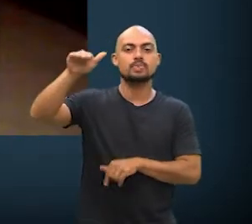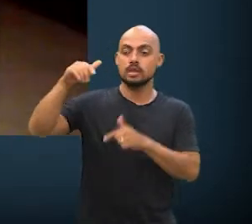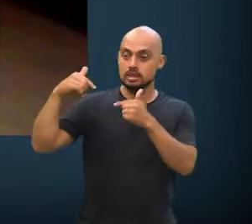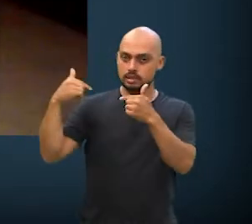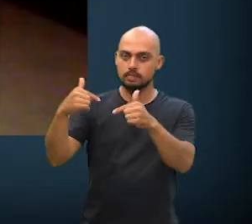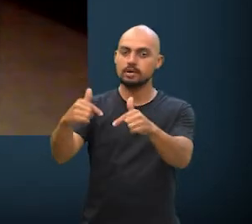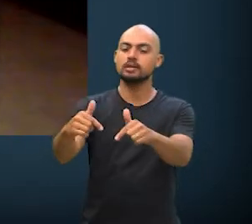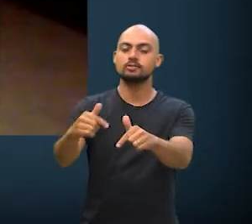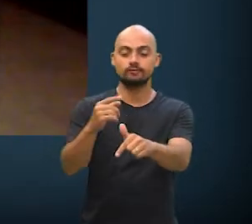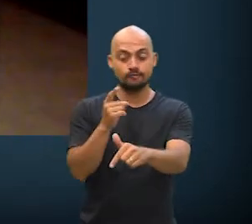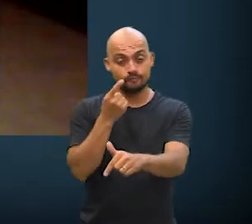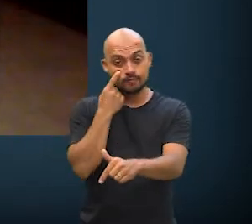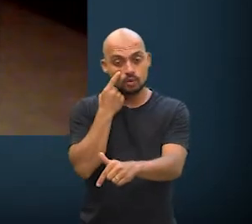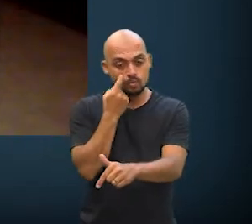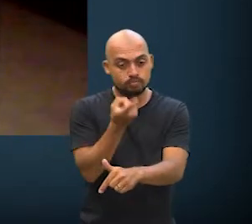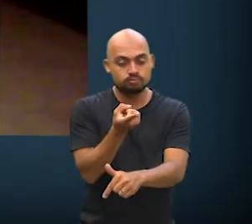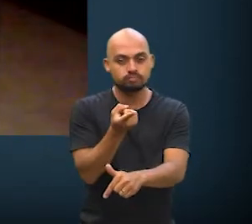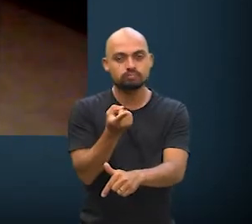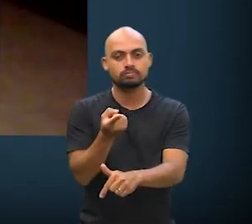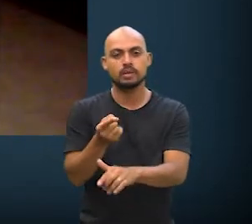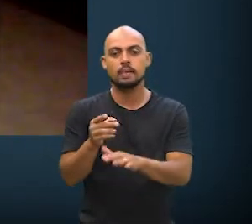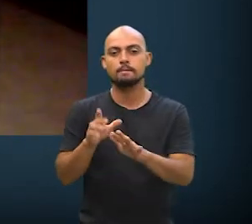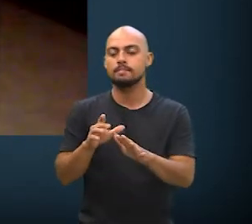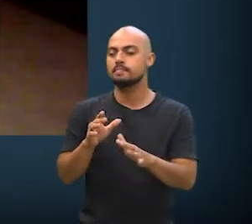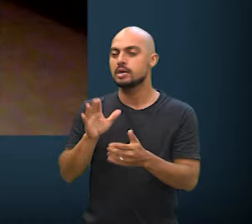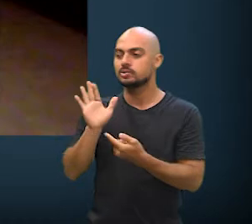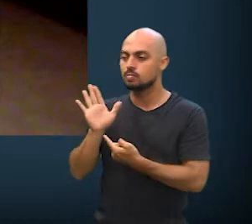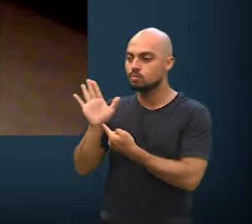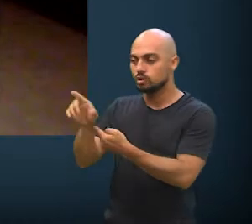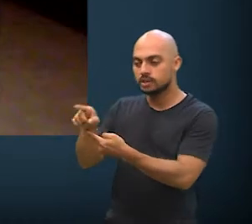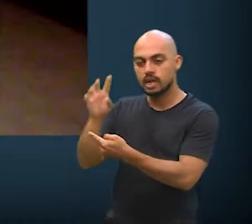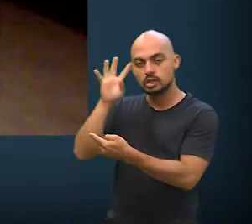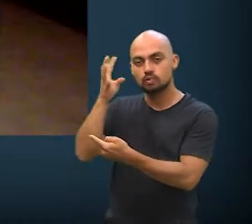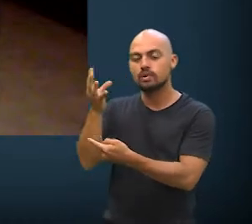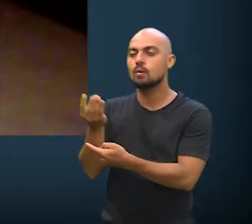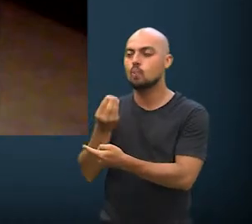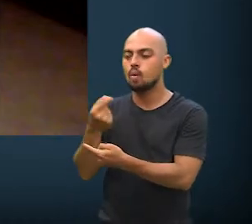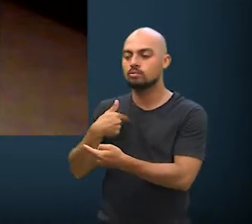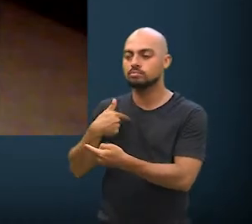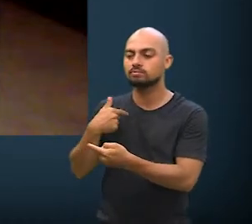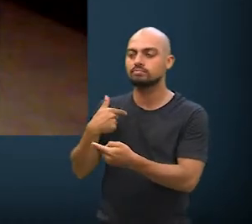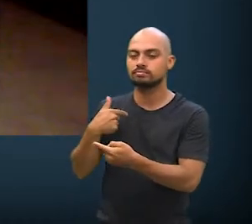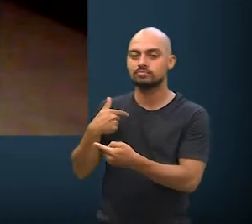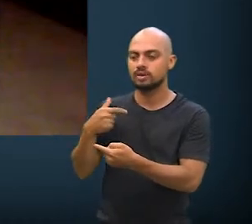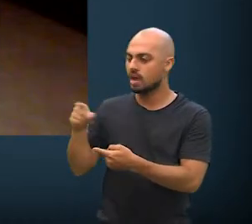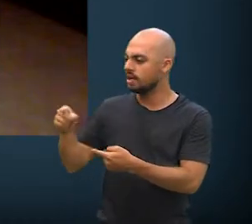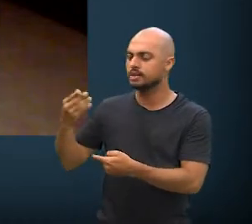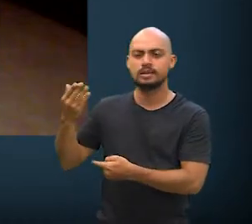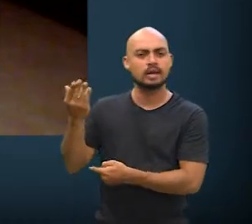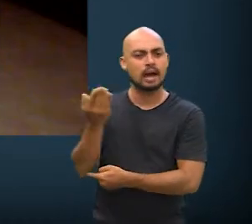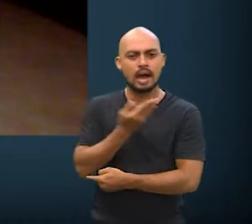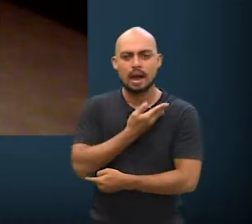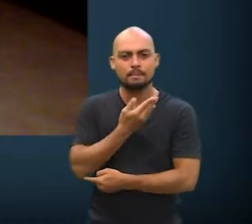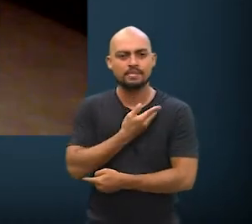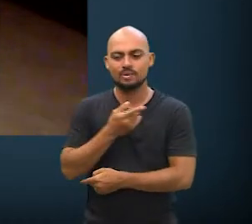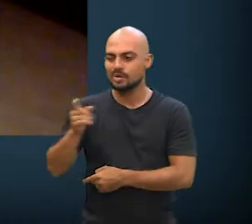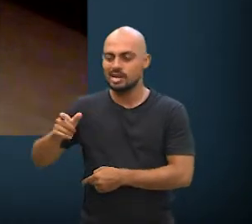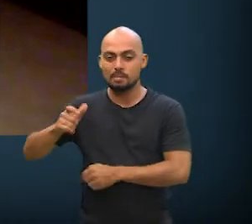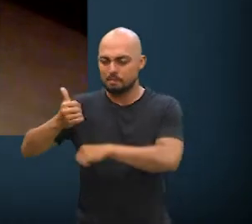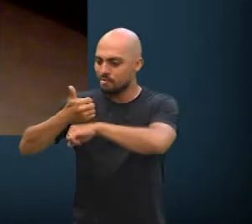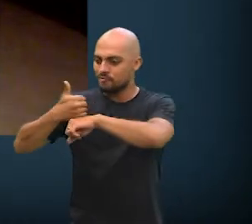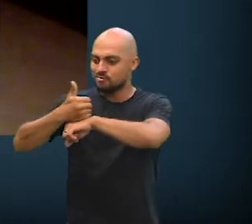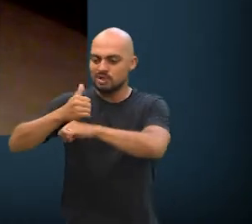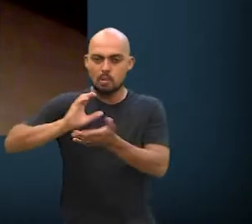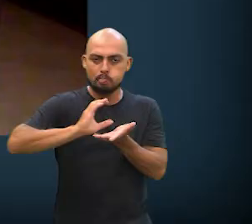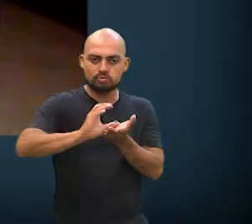apresentei uma solução, vamos dizer assim, né, um negócio que eu estava acreditando, foi amigo mesmo, não foi investidor, não